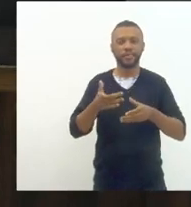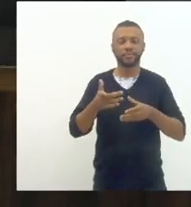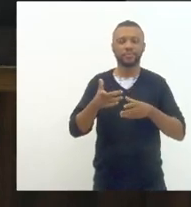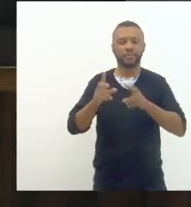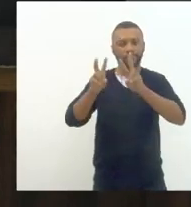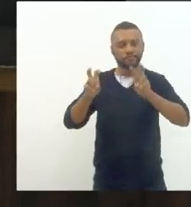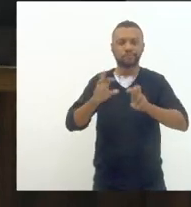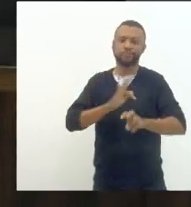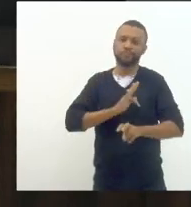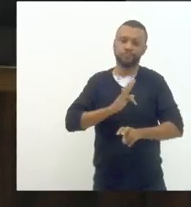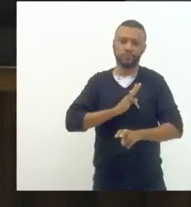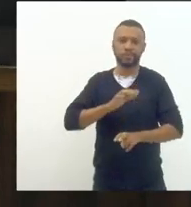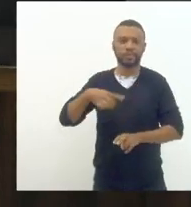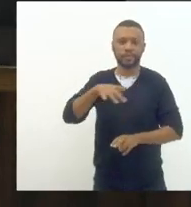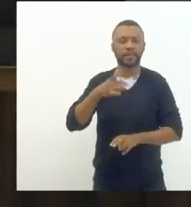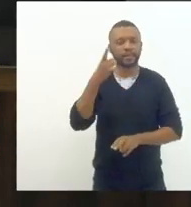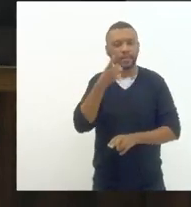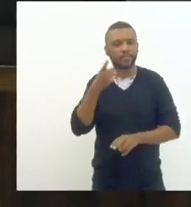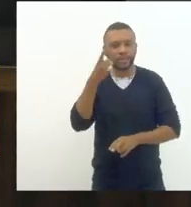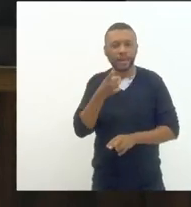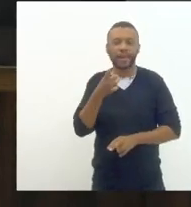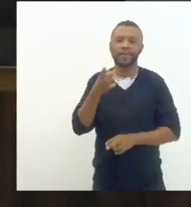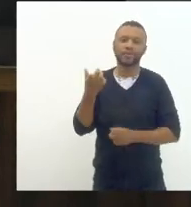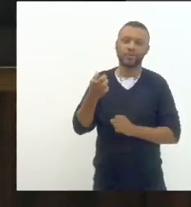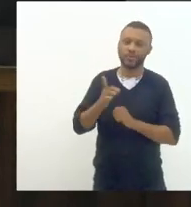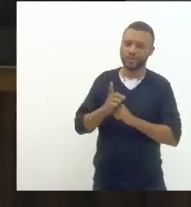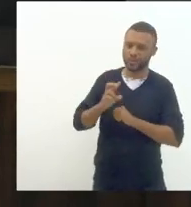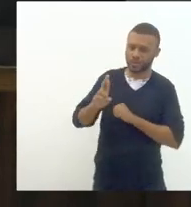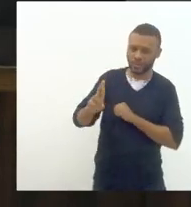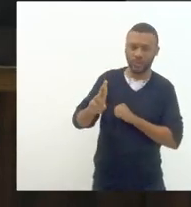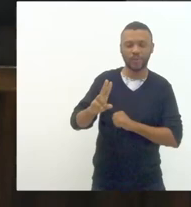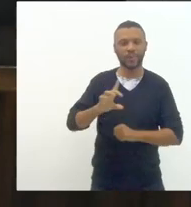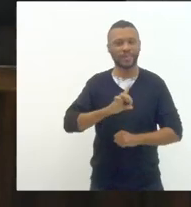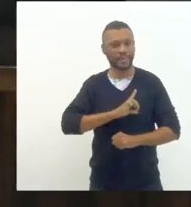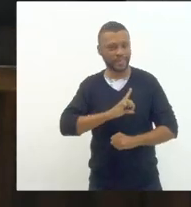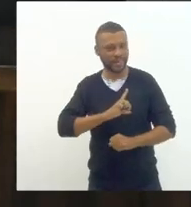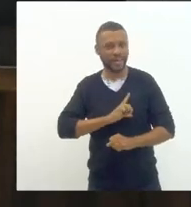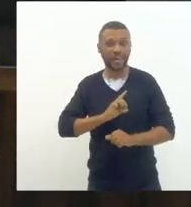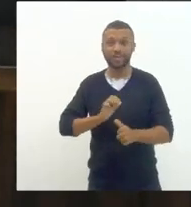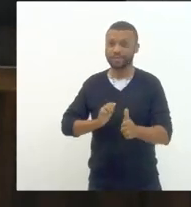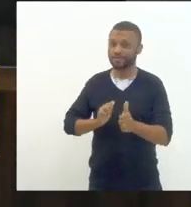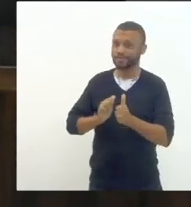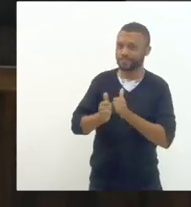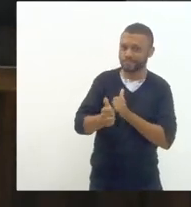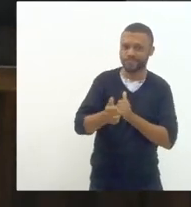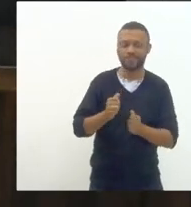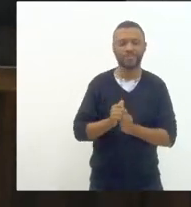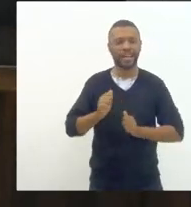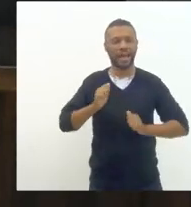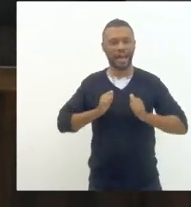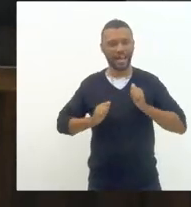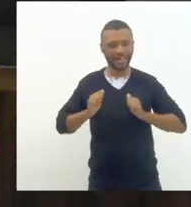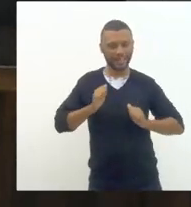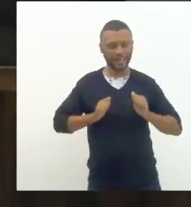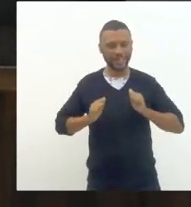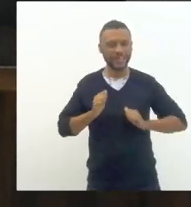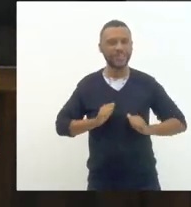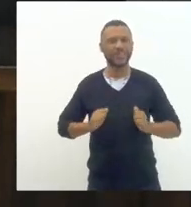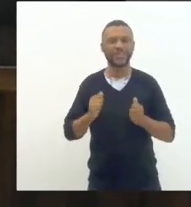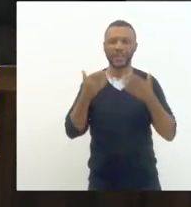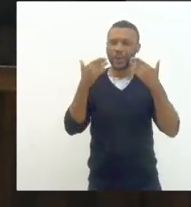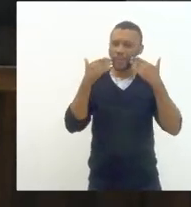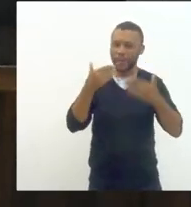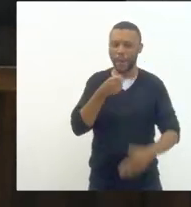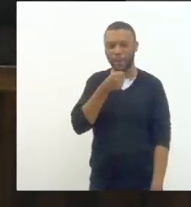Polícia, deputado, doutor, delegado, jogador de futebol, ator,